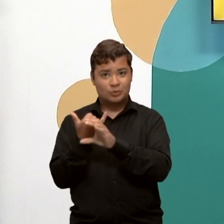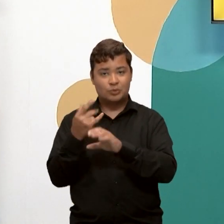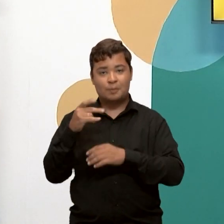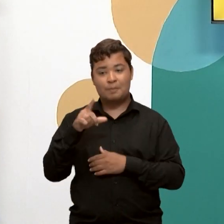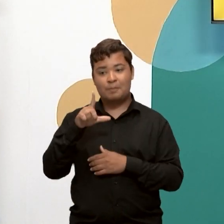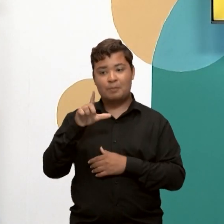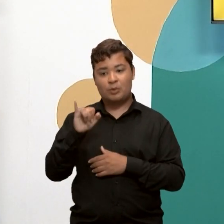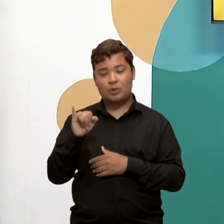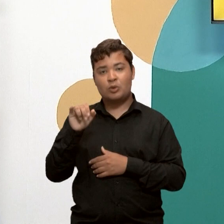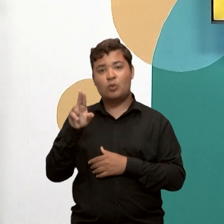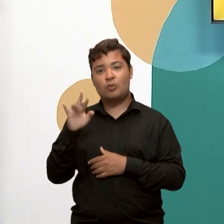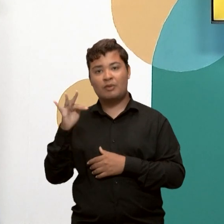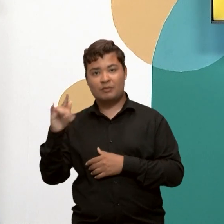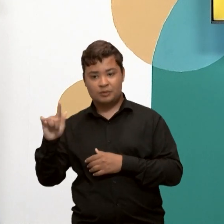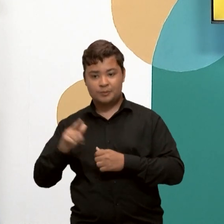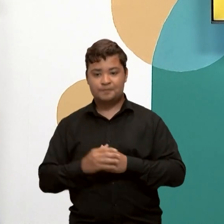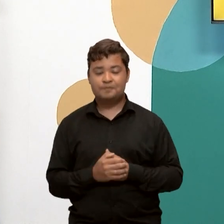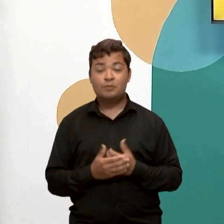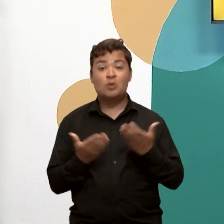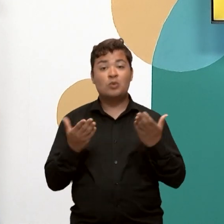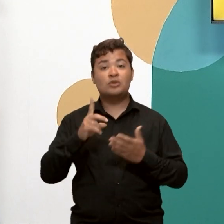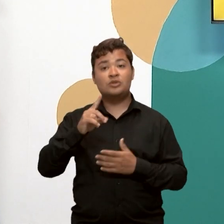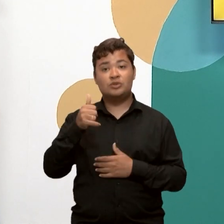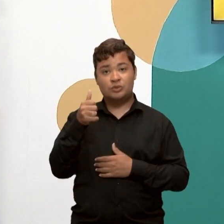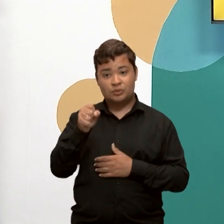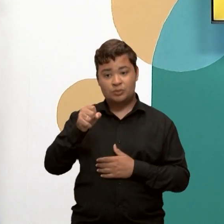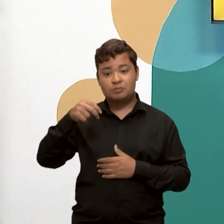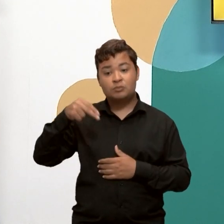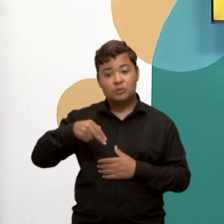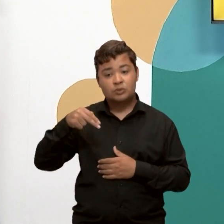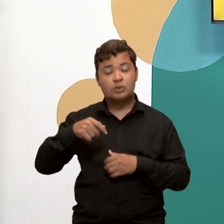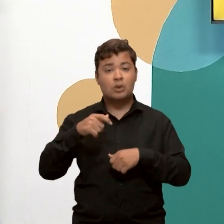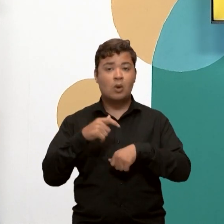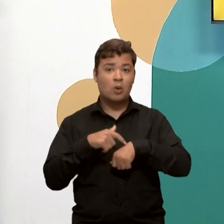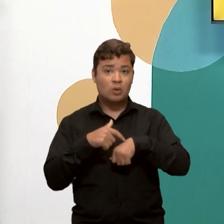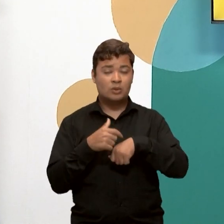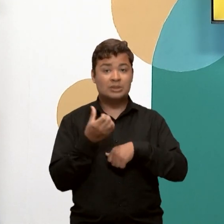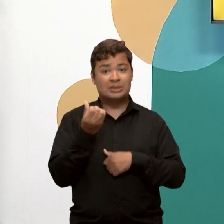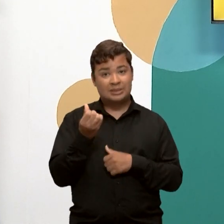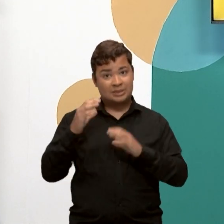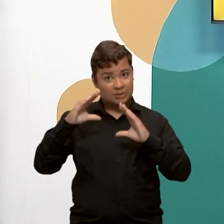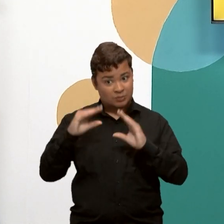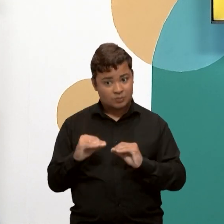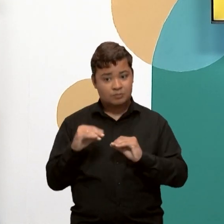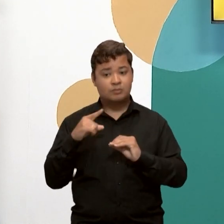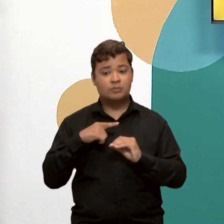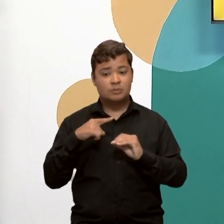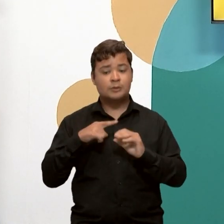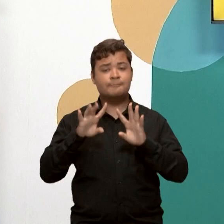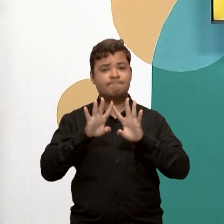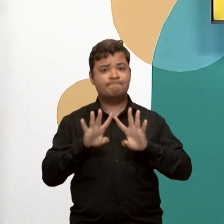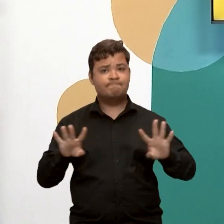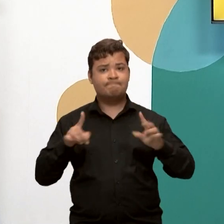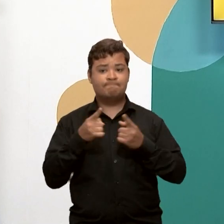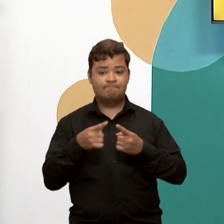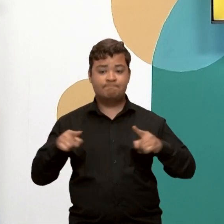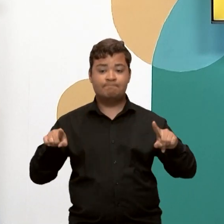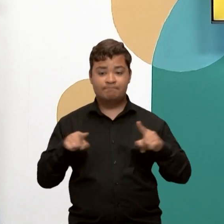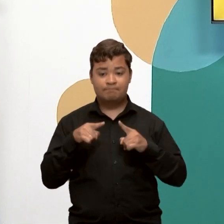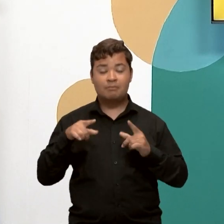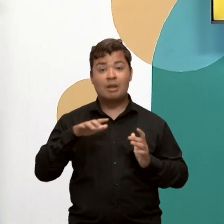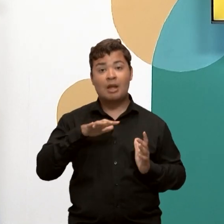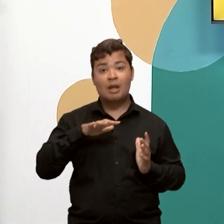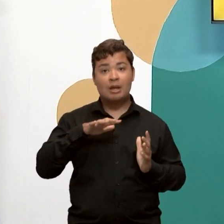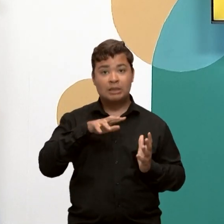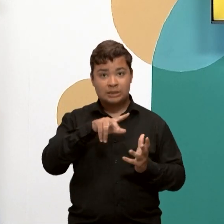E hoje, dia 18 de novembro, a partir das 6 da noite, ocorre um concerto internacional de jazz